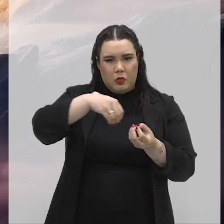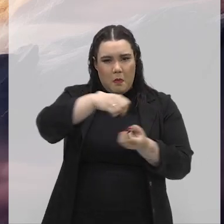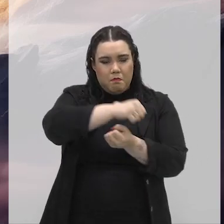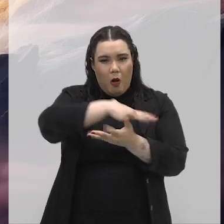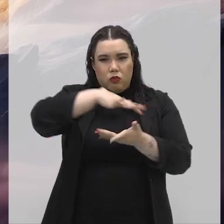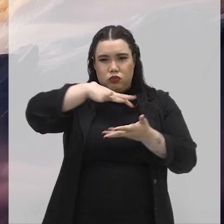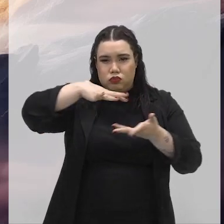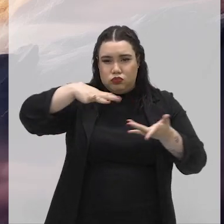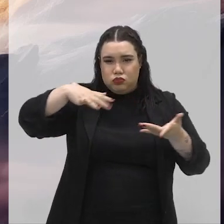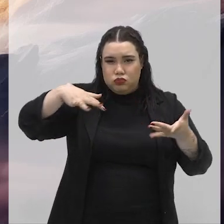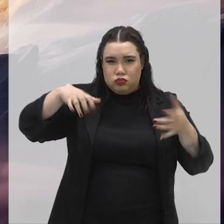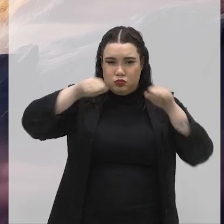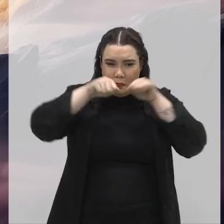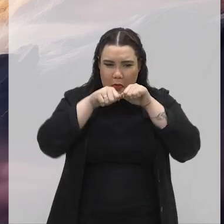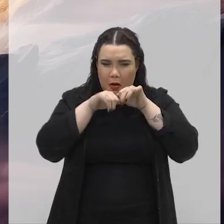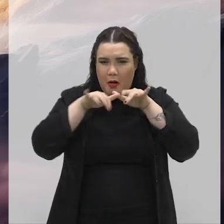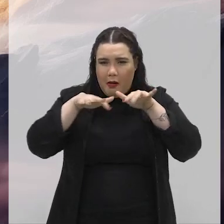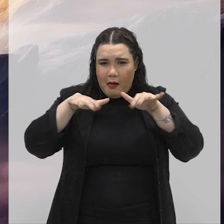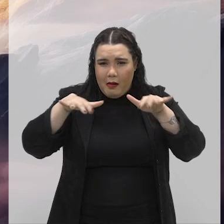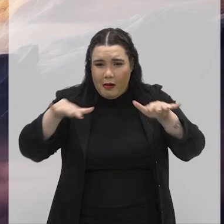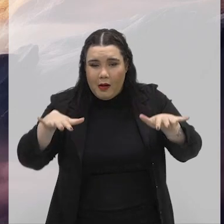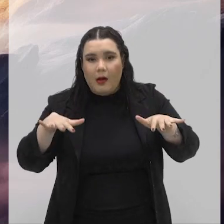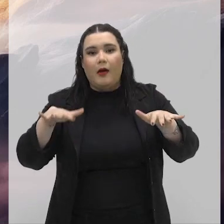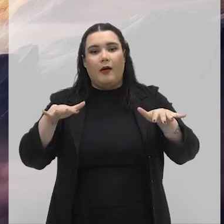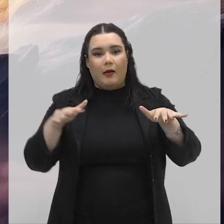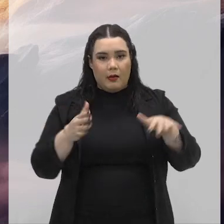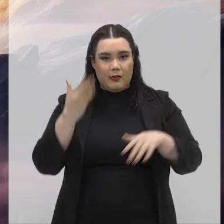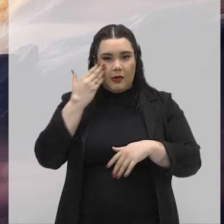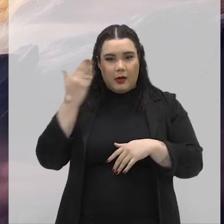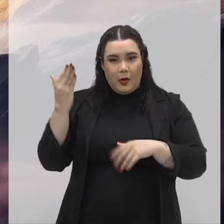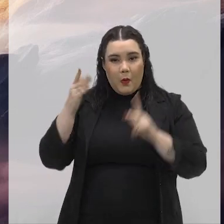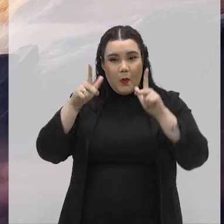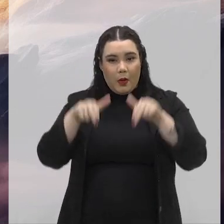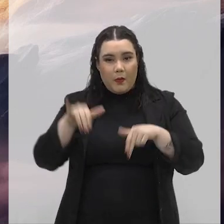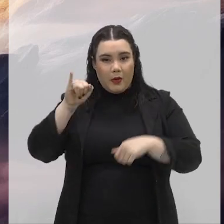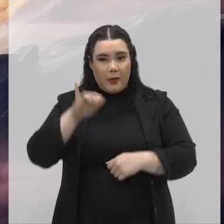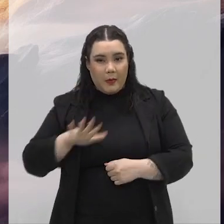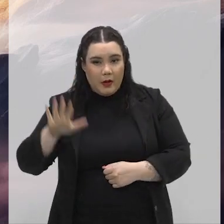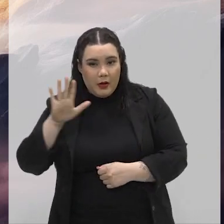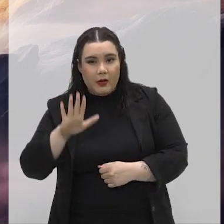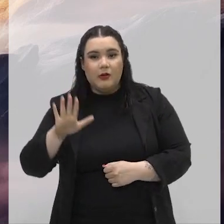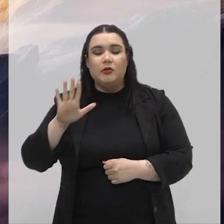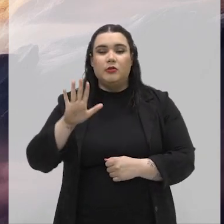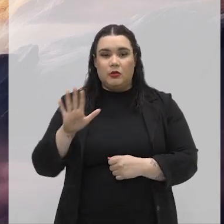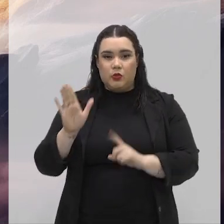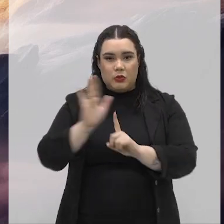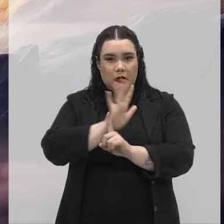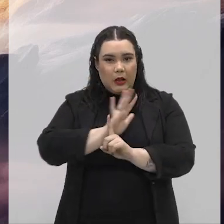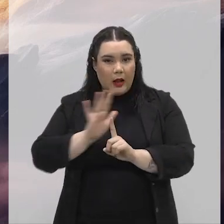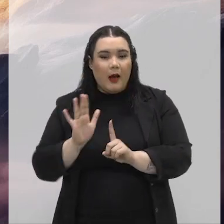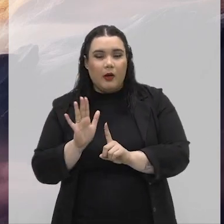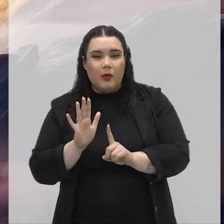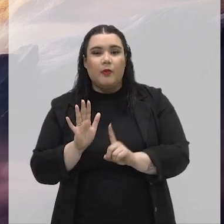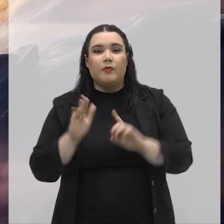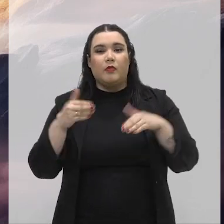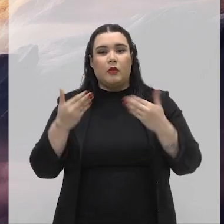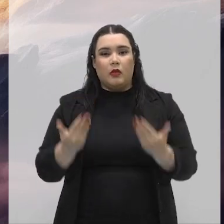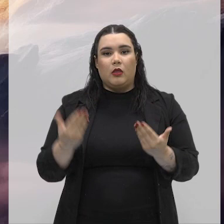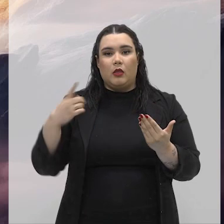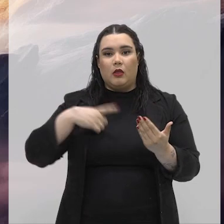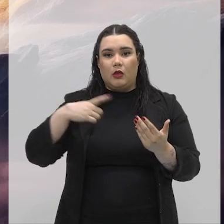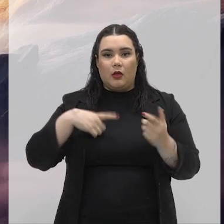que foi o Big Bang, que a gente pode ver aqui, ó, nessa grande explosão, nós tivemos aí